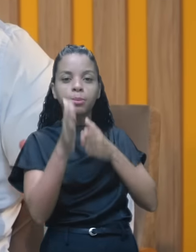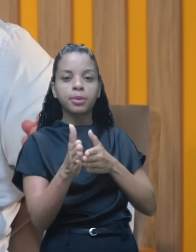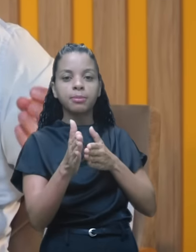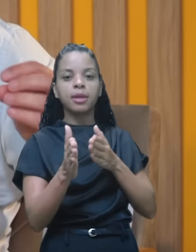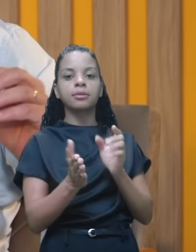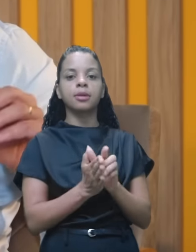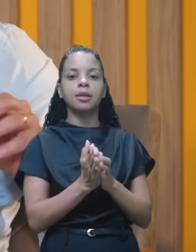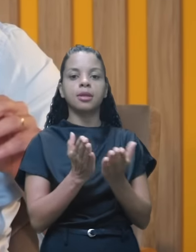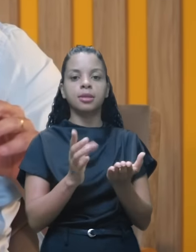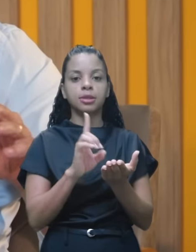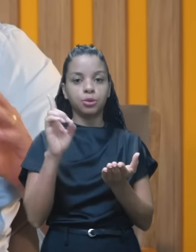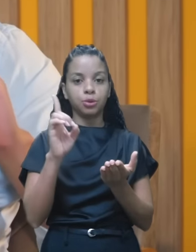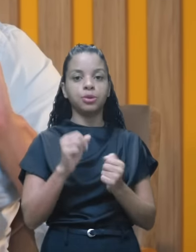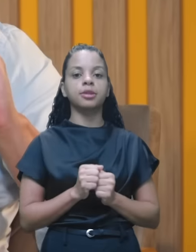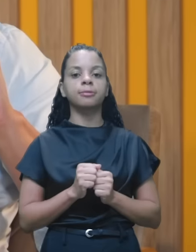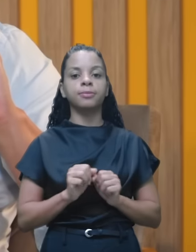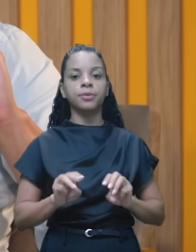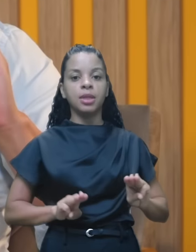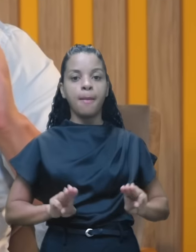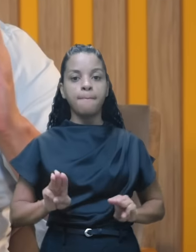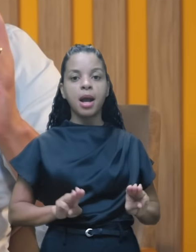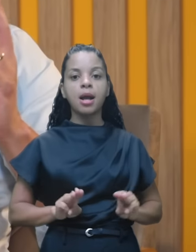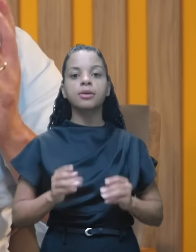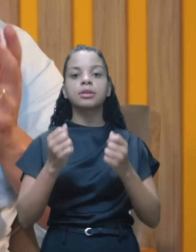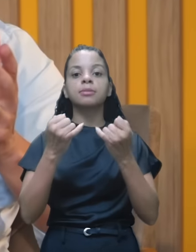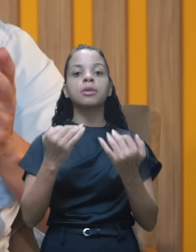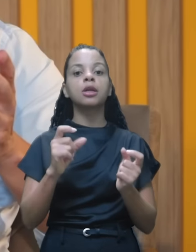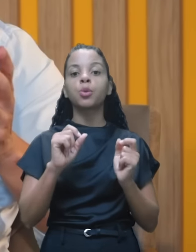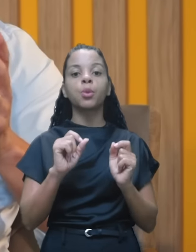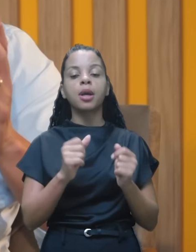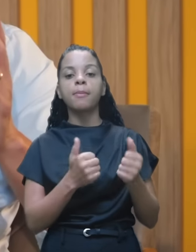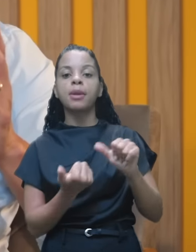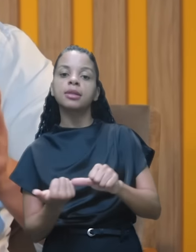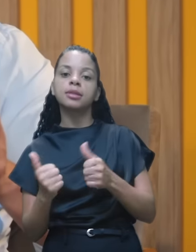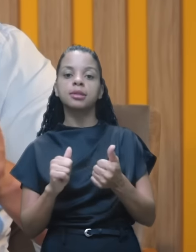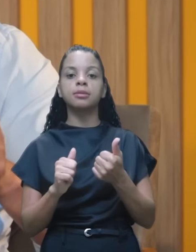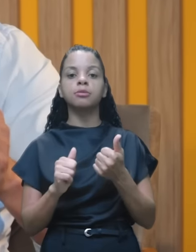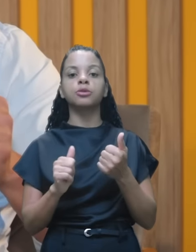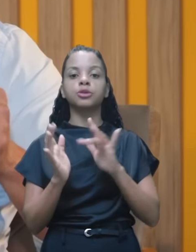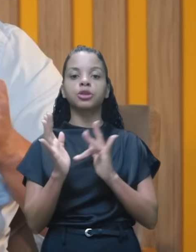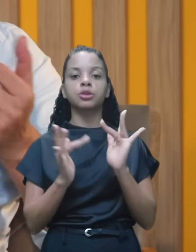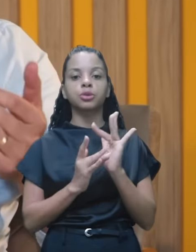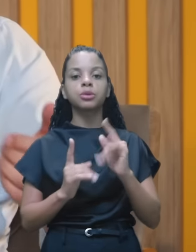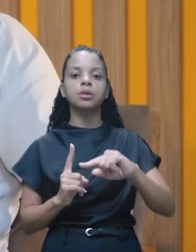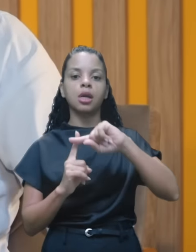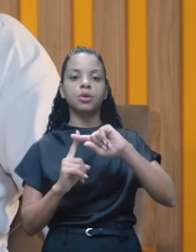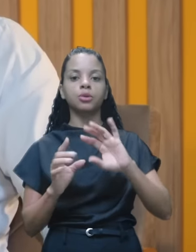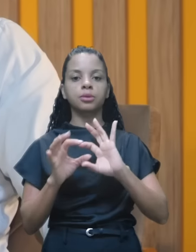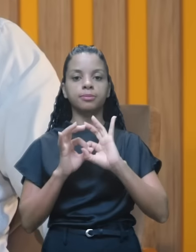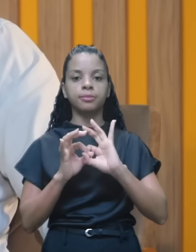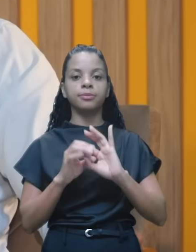Escrituras. Marcos destaca o paralelo entre o batismo de Jesus e a cruz.